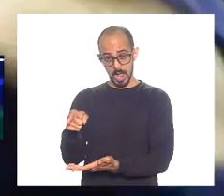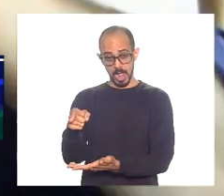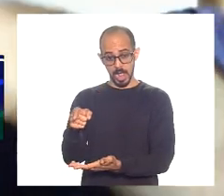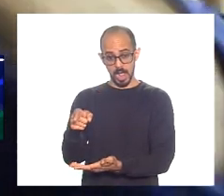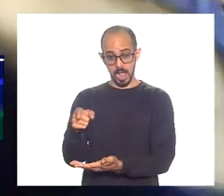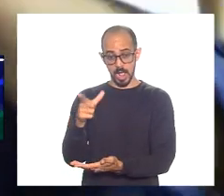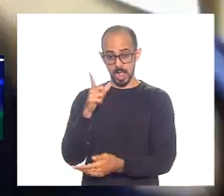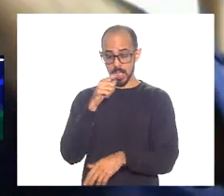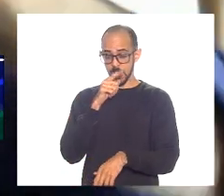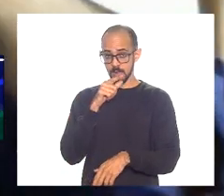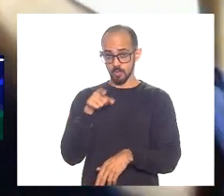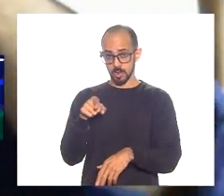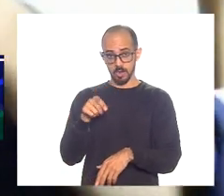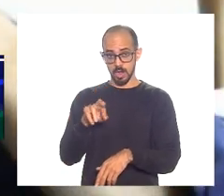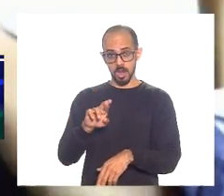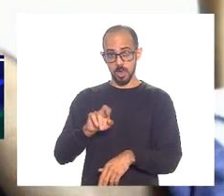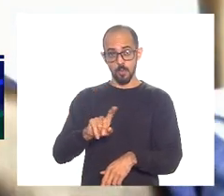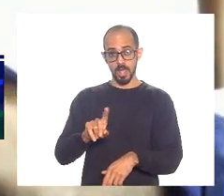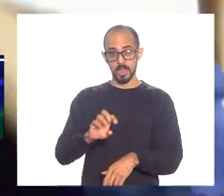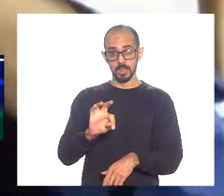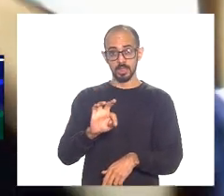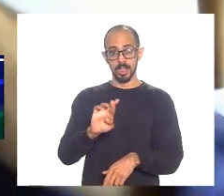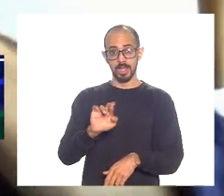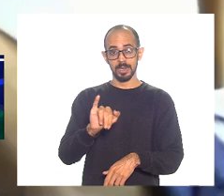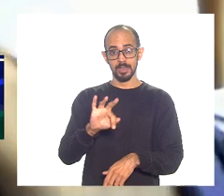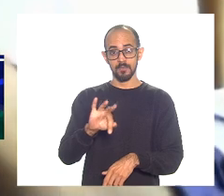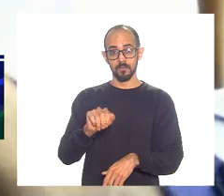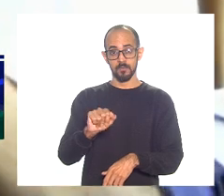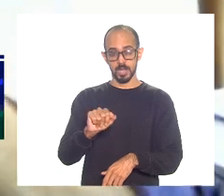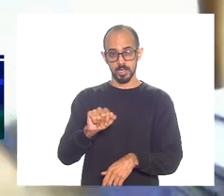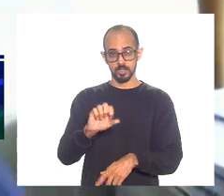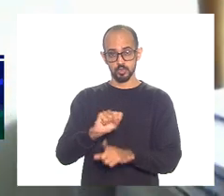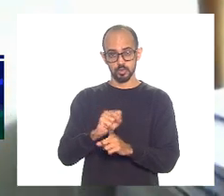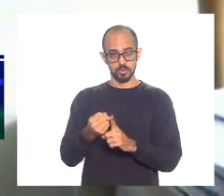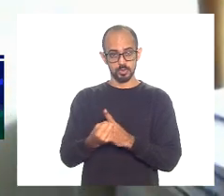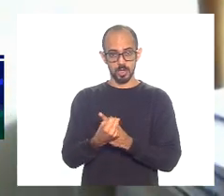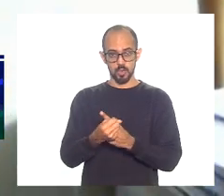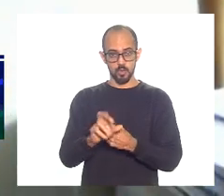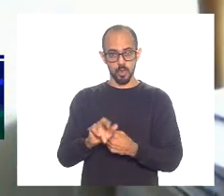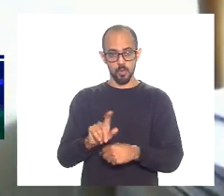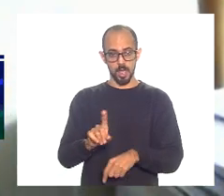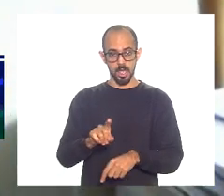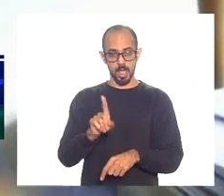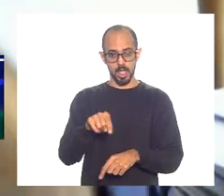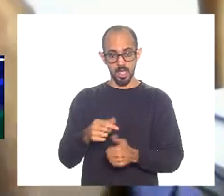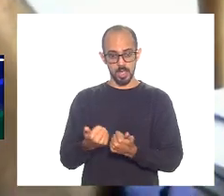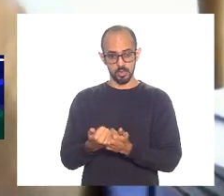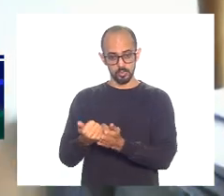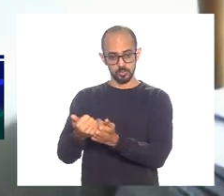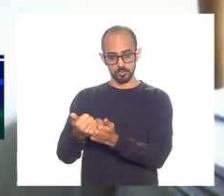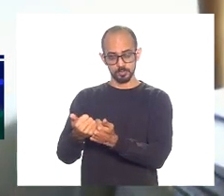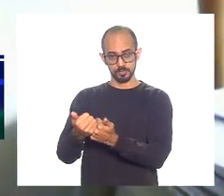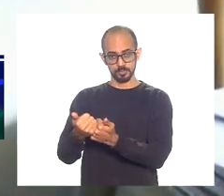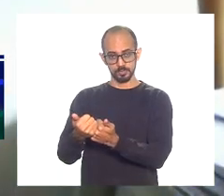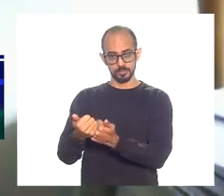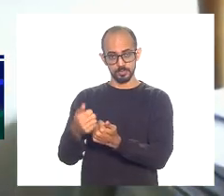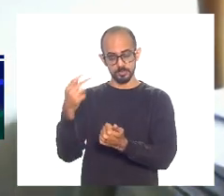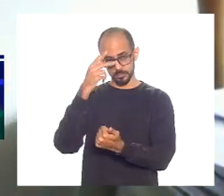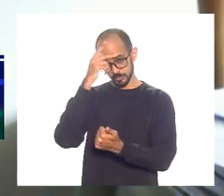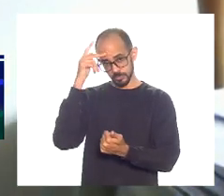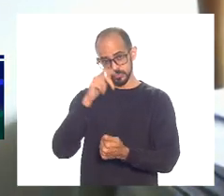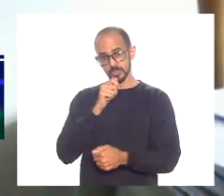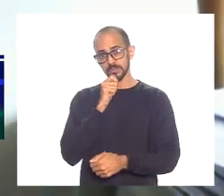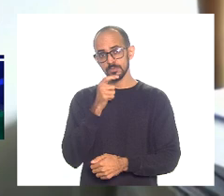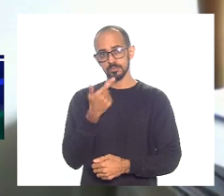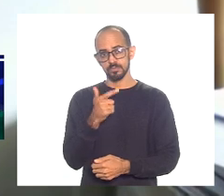subsidiar, não é nem com a tarifa social, subsidiar aqueles que não têm renda nenhuma, como é que